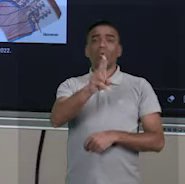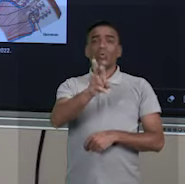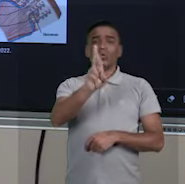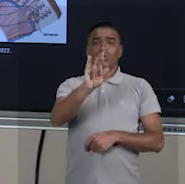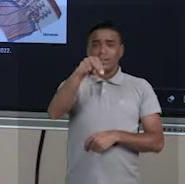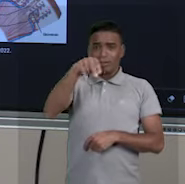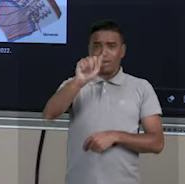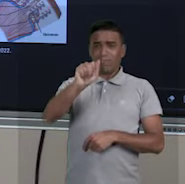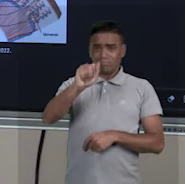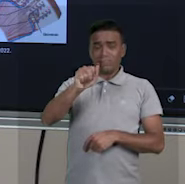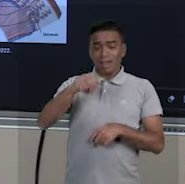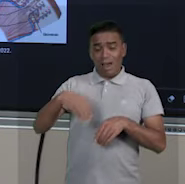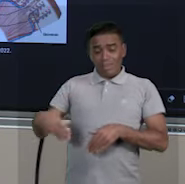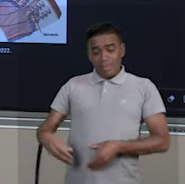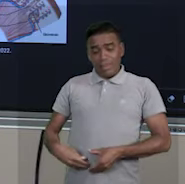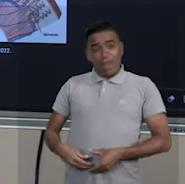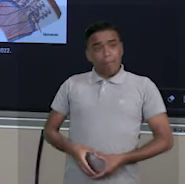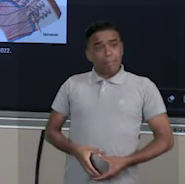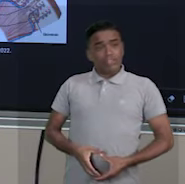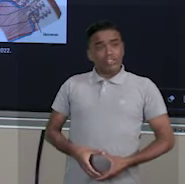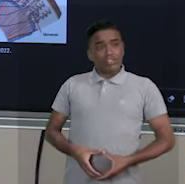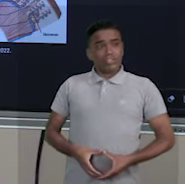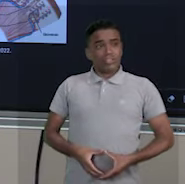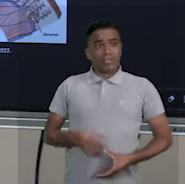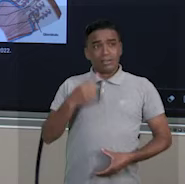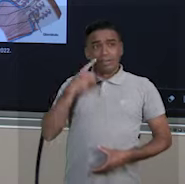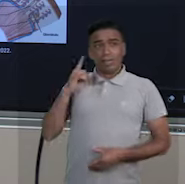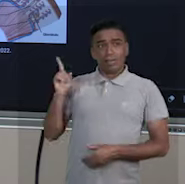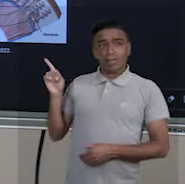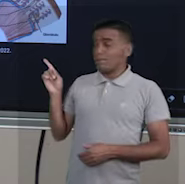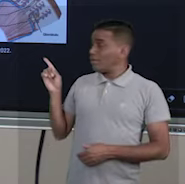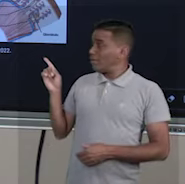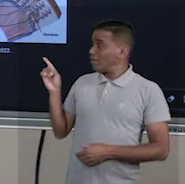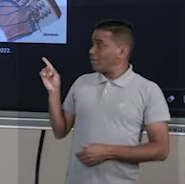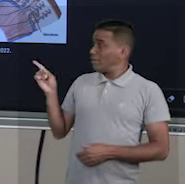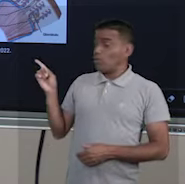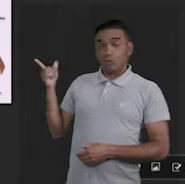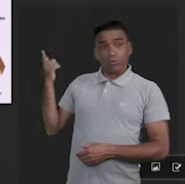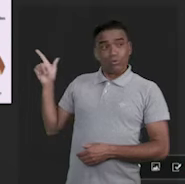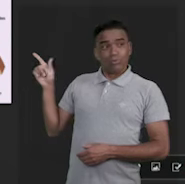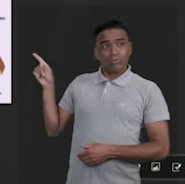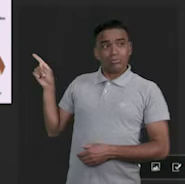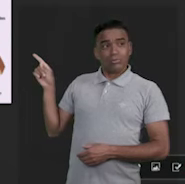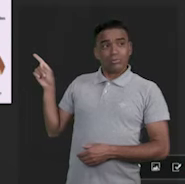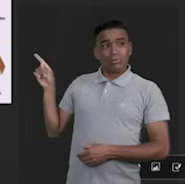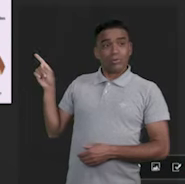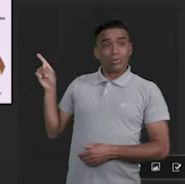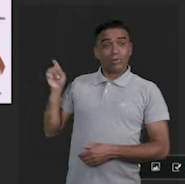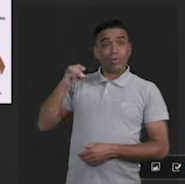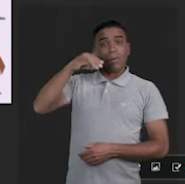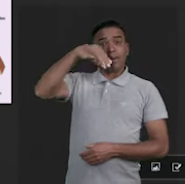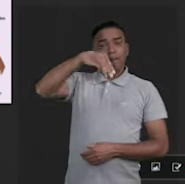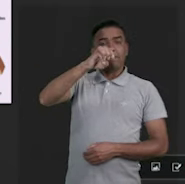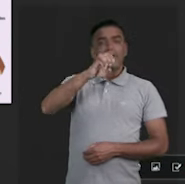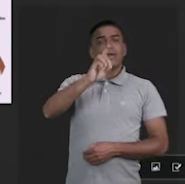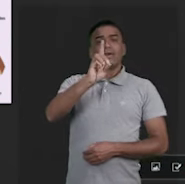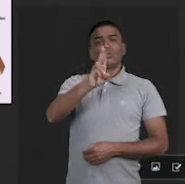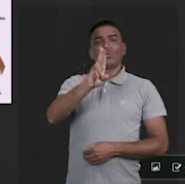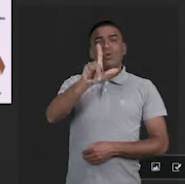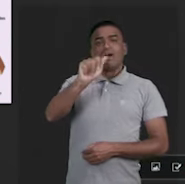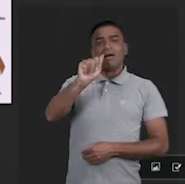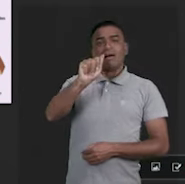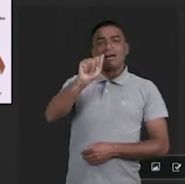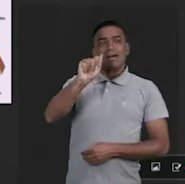bexiga. A pelve, que é essa região central aqui. A medula, que é